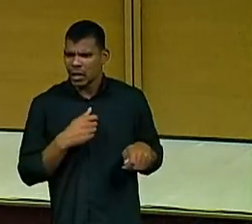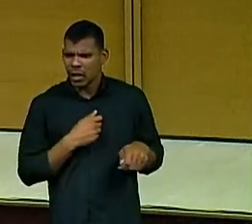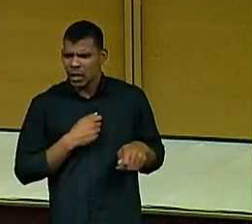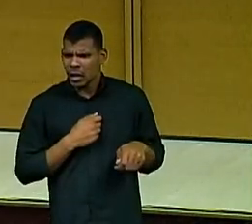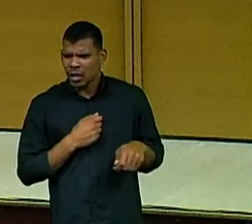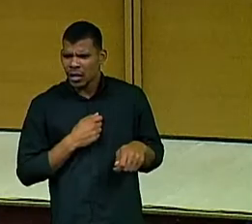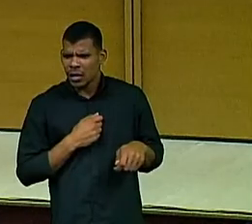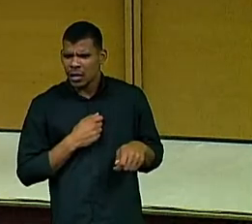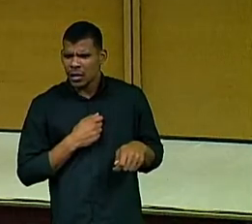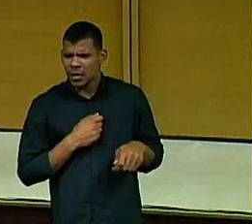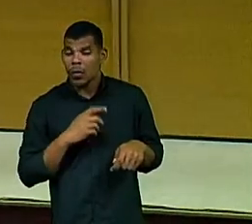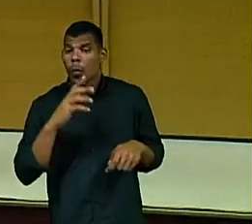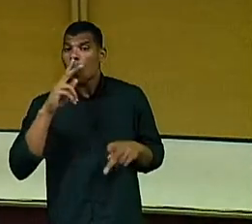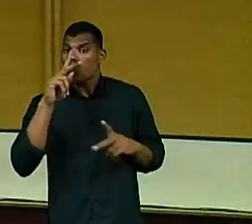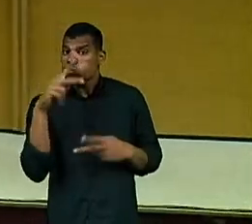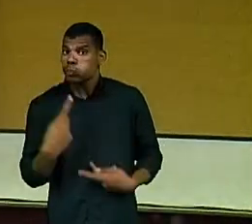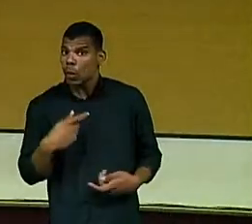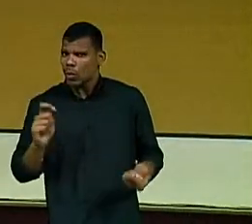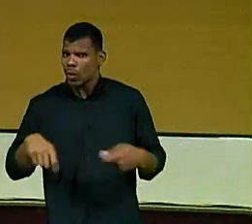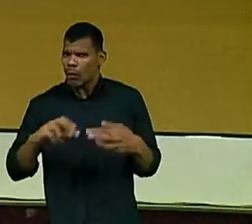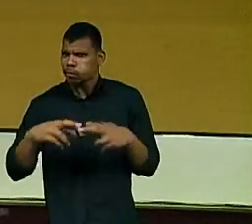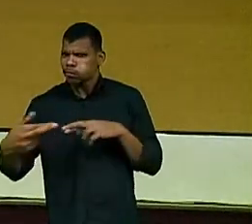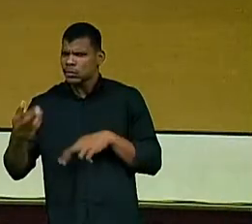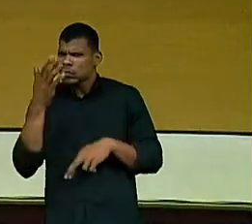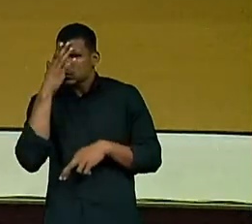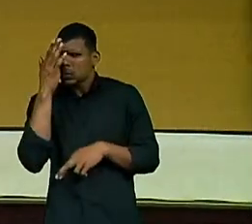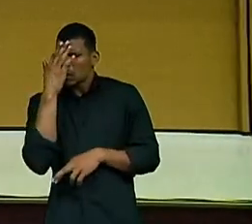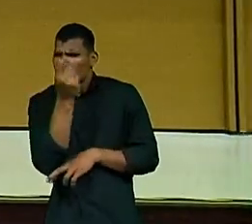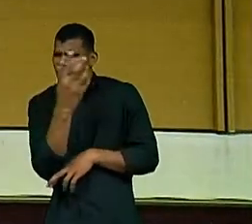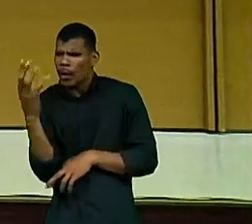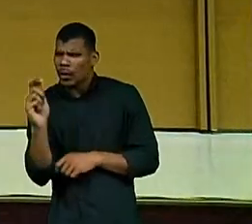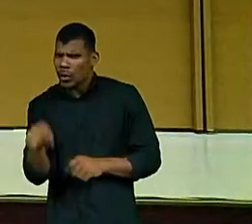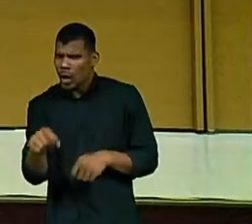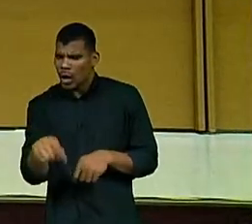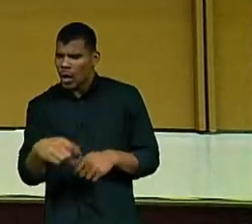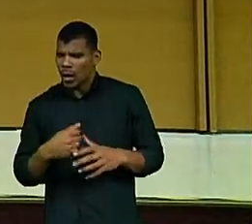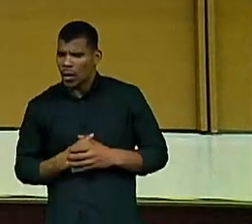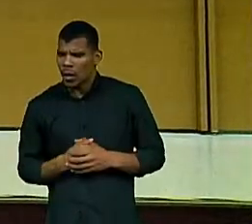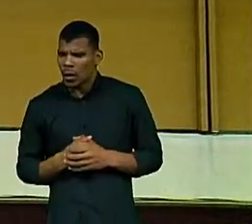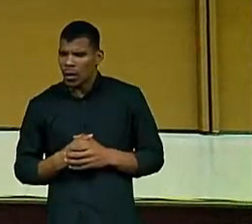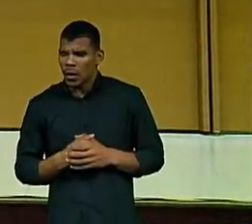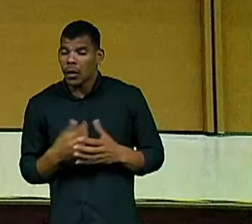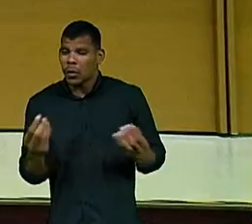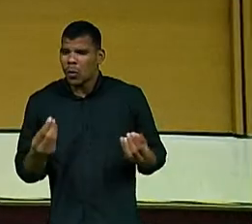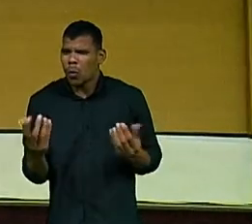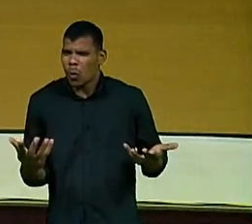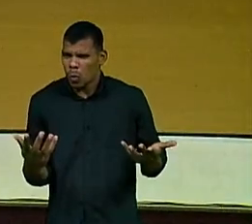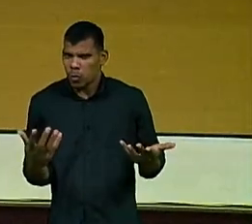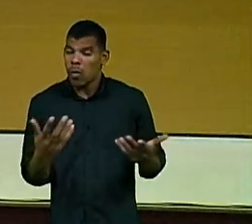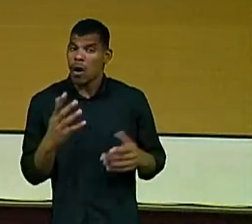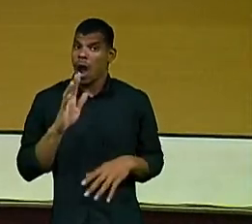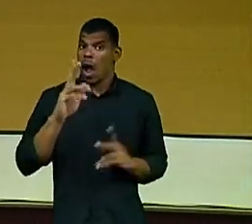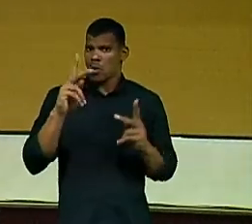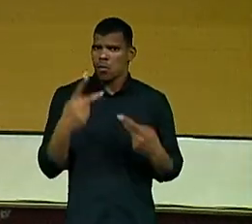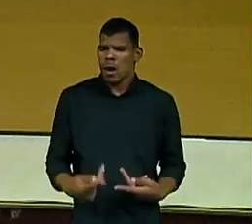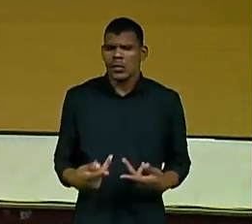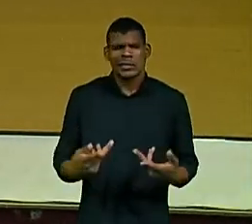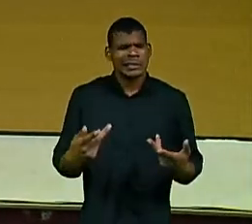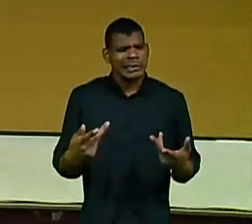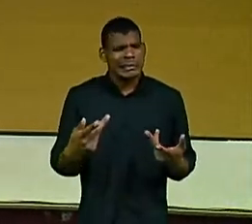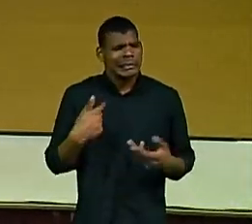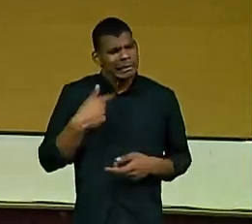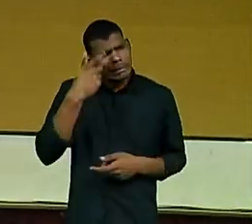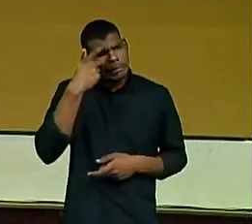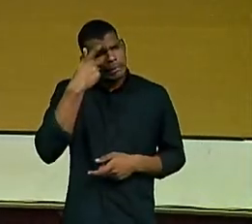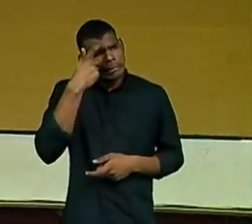seria capaz de ler o gene de uma planta o homem começou a se indagar pessoalmente